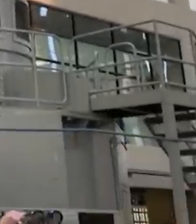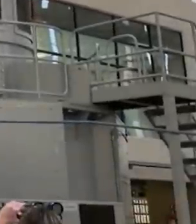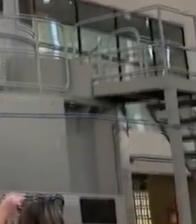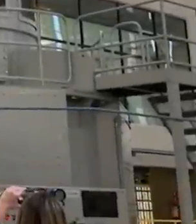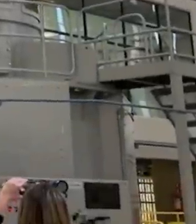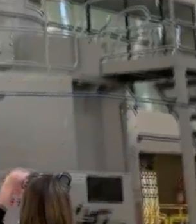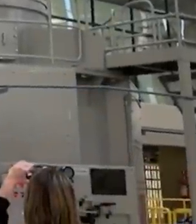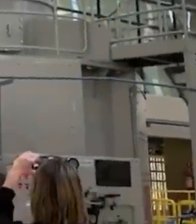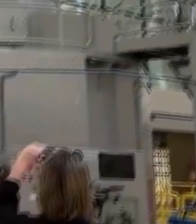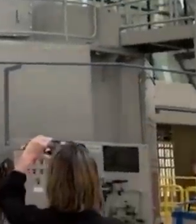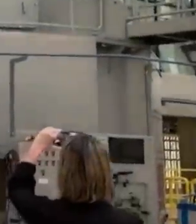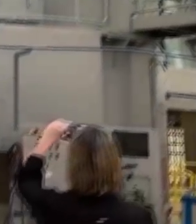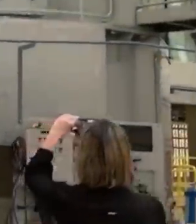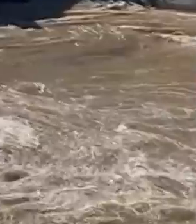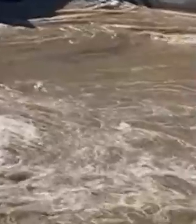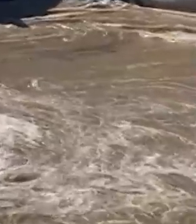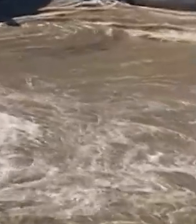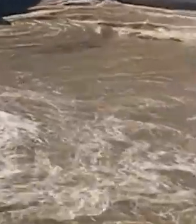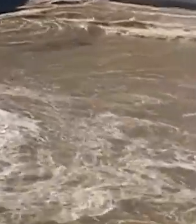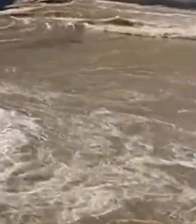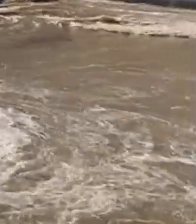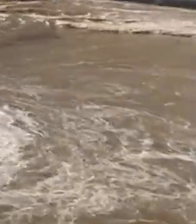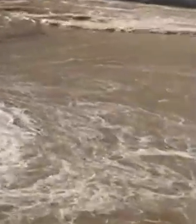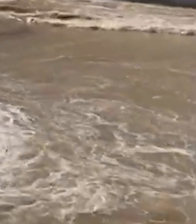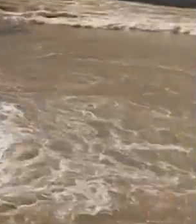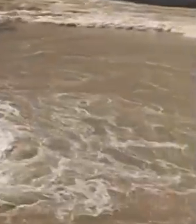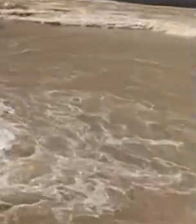Coelho